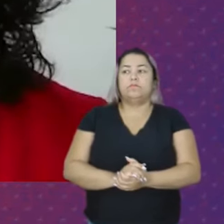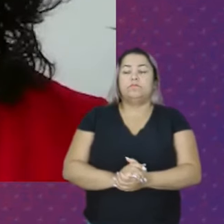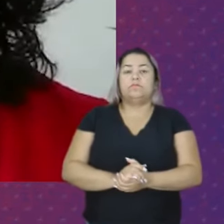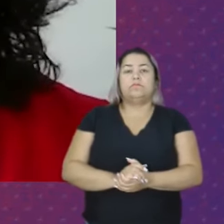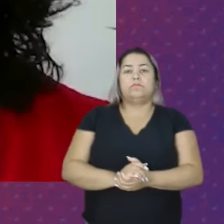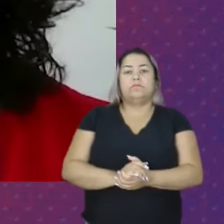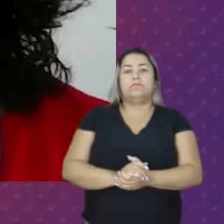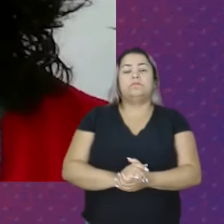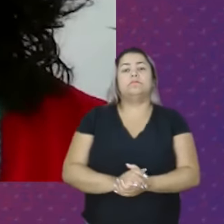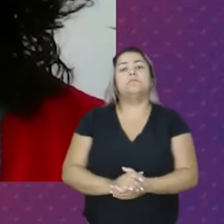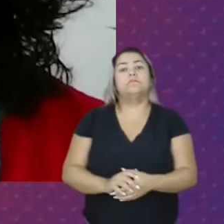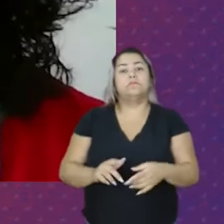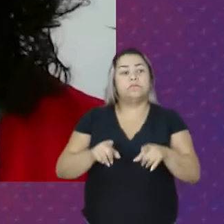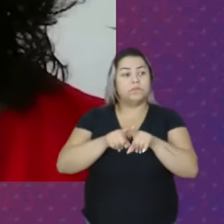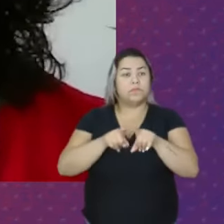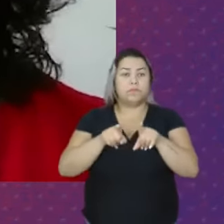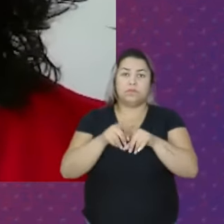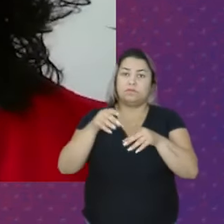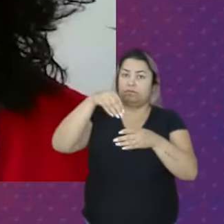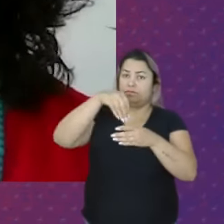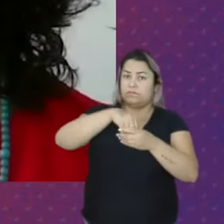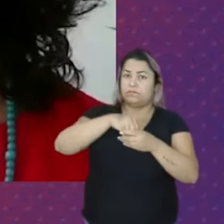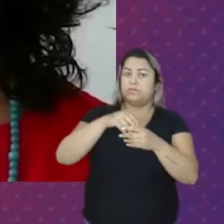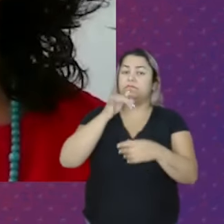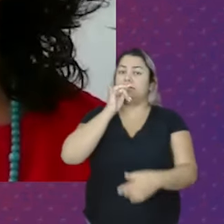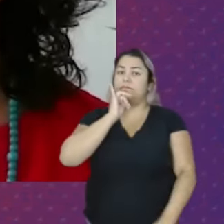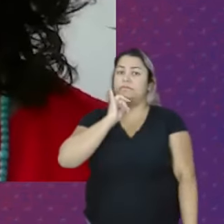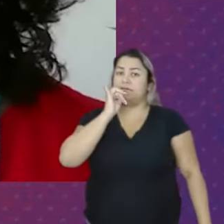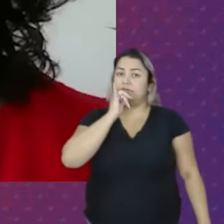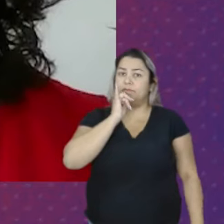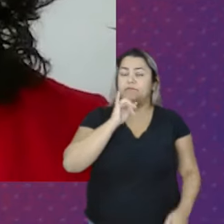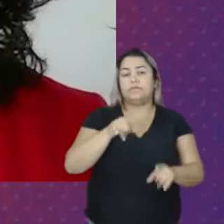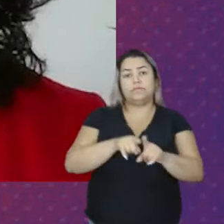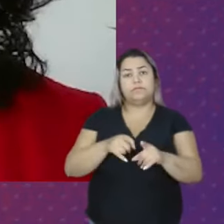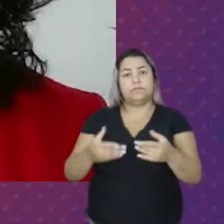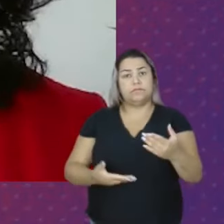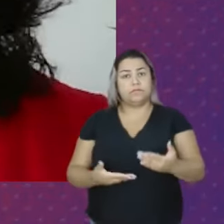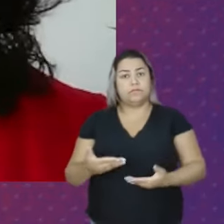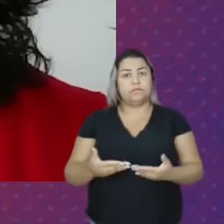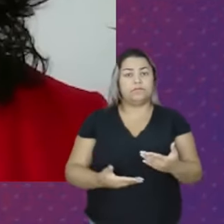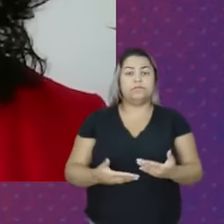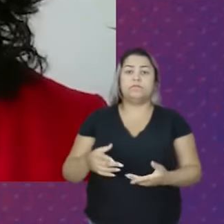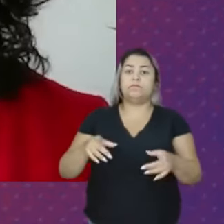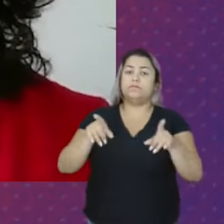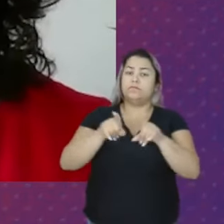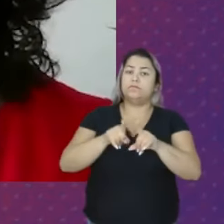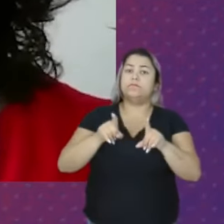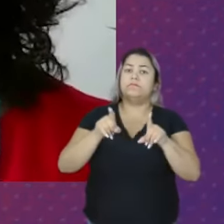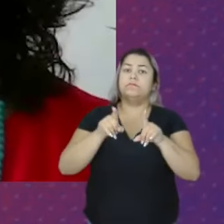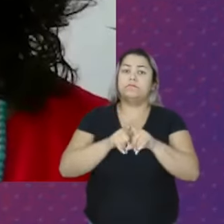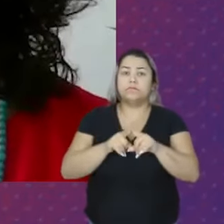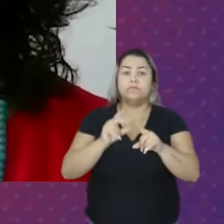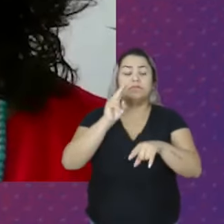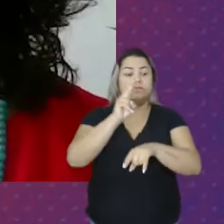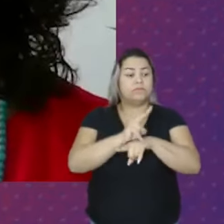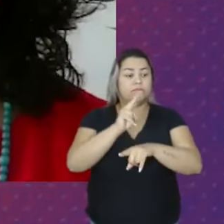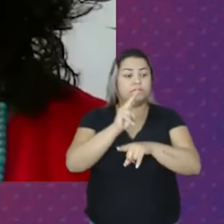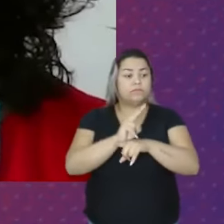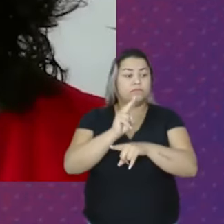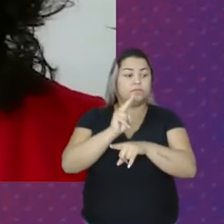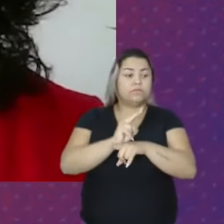e dentre essas medidas de proteção, por exemplo, a inclusão em serviços e programas oficiais. As medidas de proteção